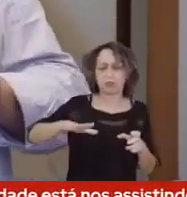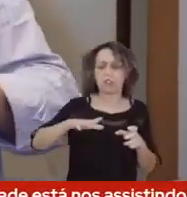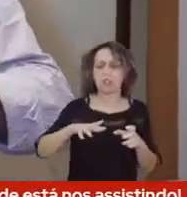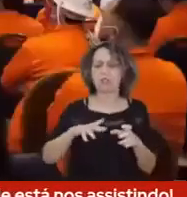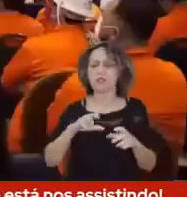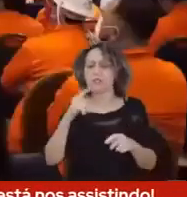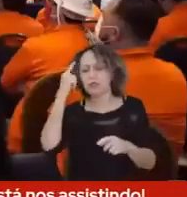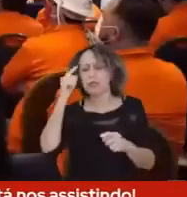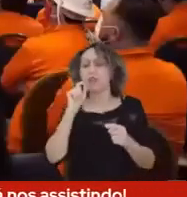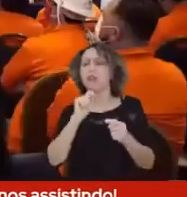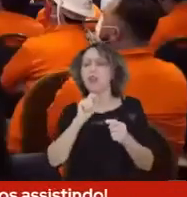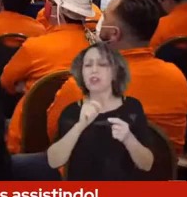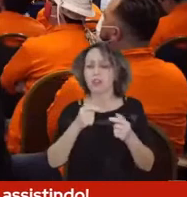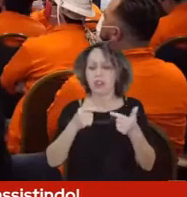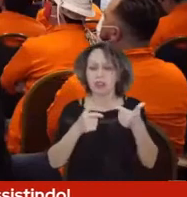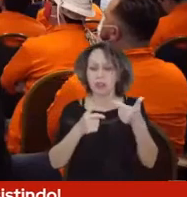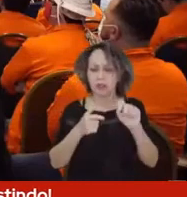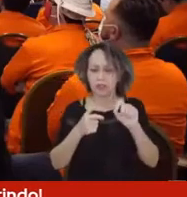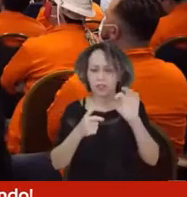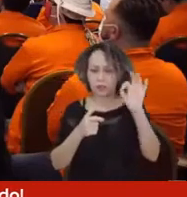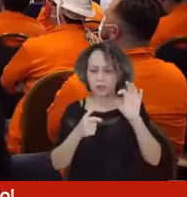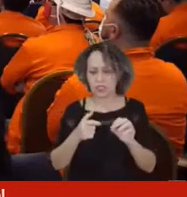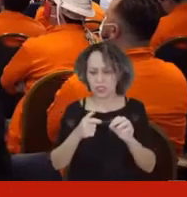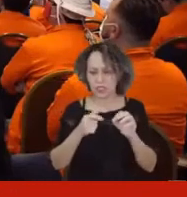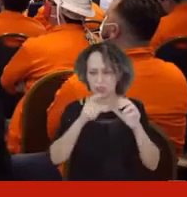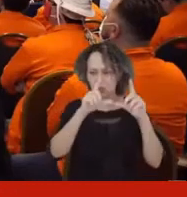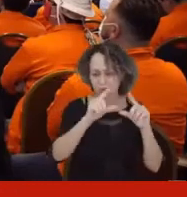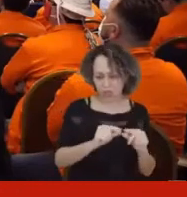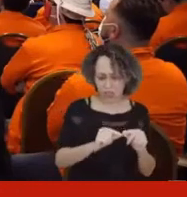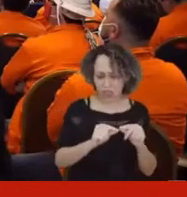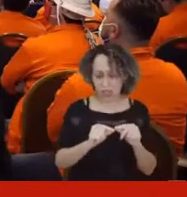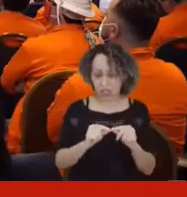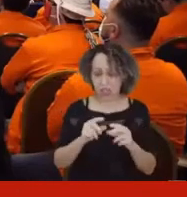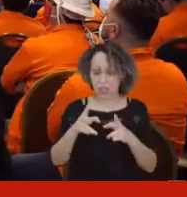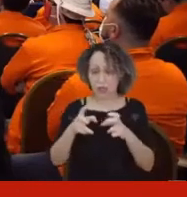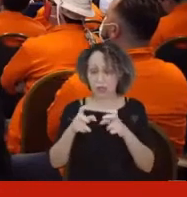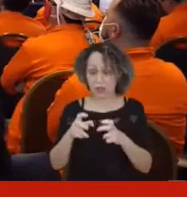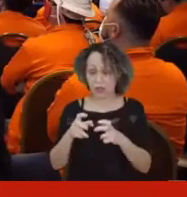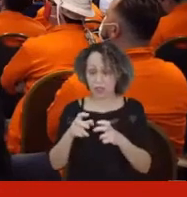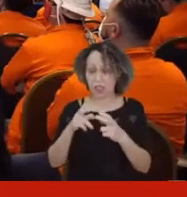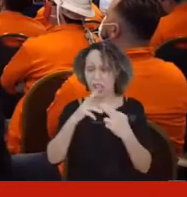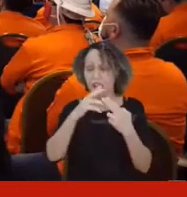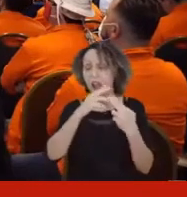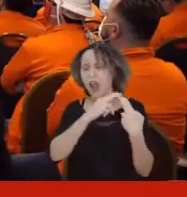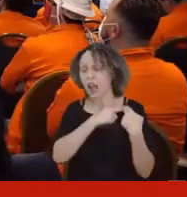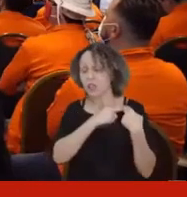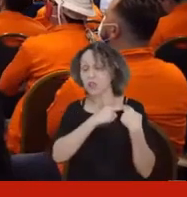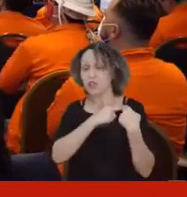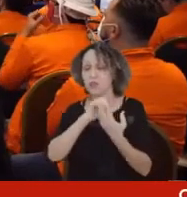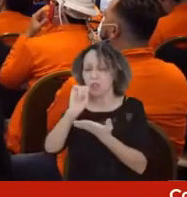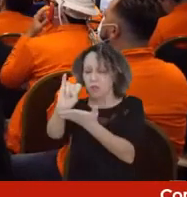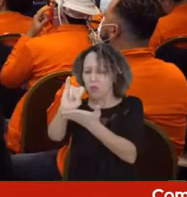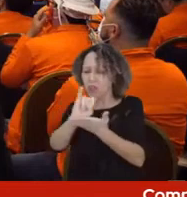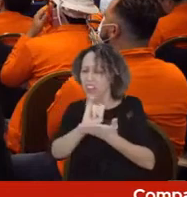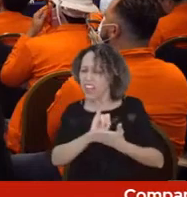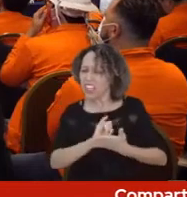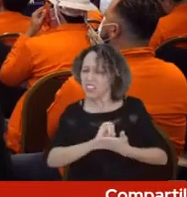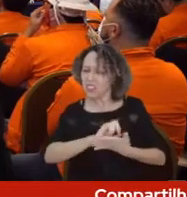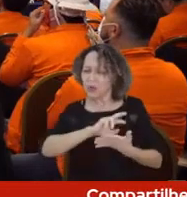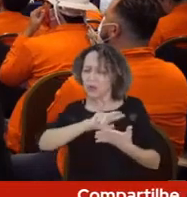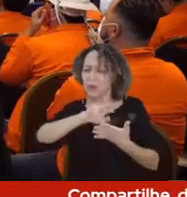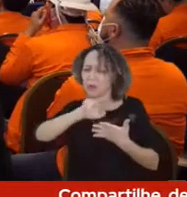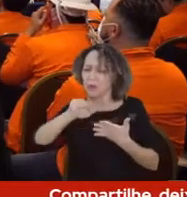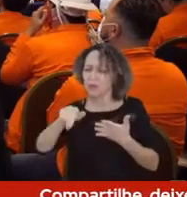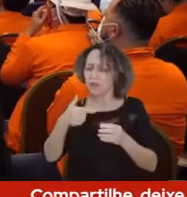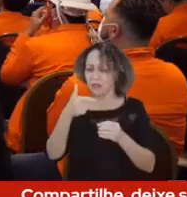a Petrobras, com isso, assume toda a importação de derivados, toda. Né? Qual é o lucro da Petrobras